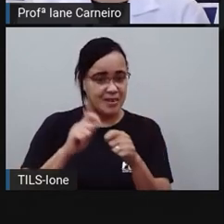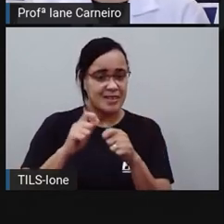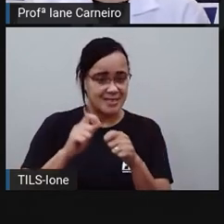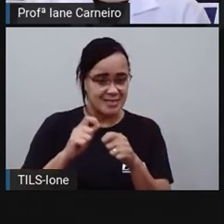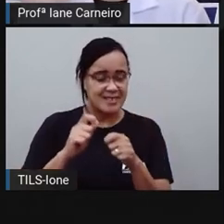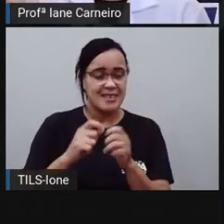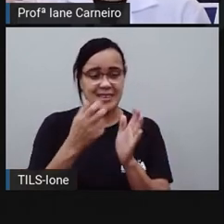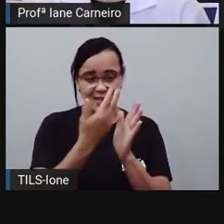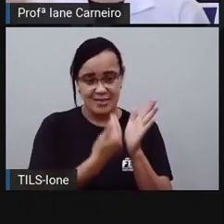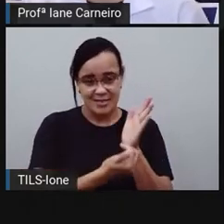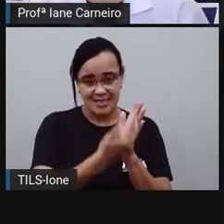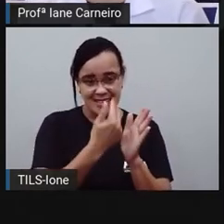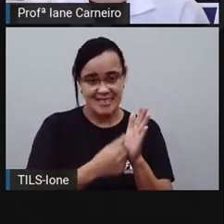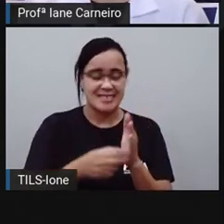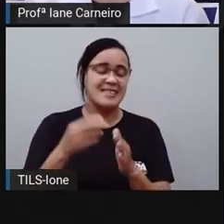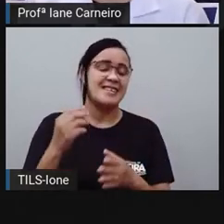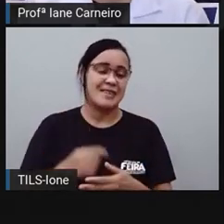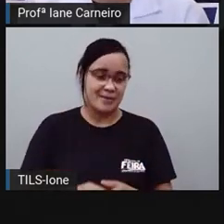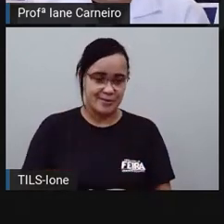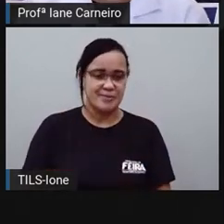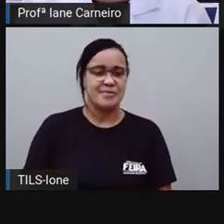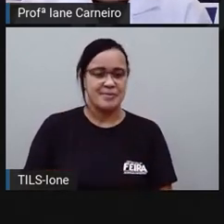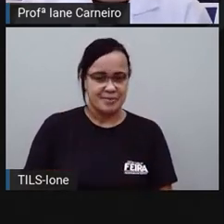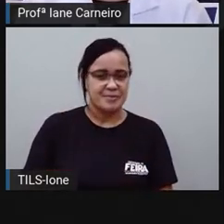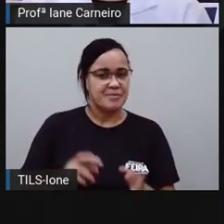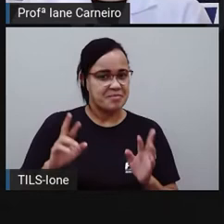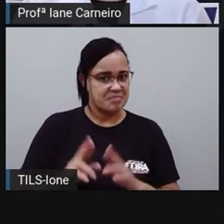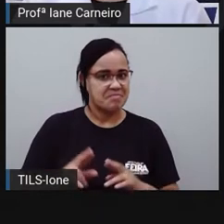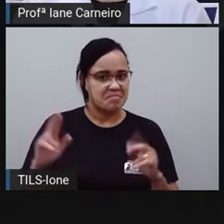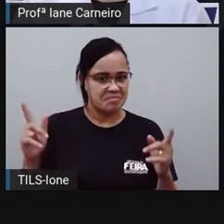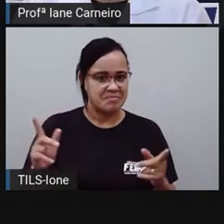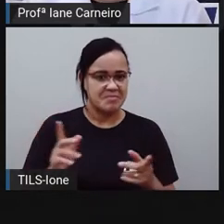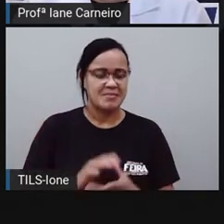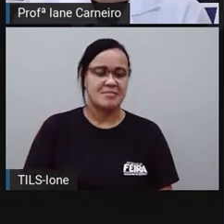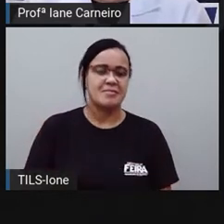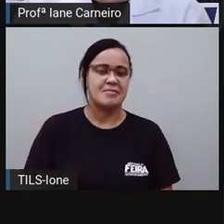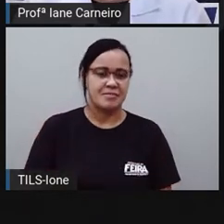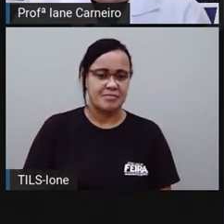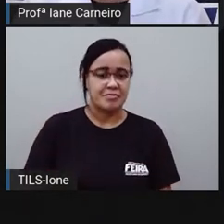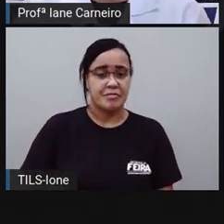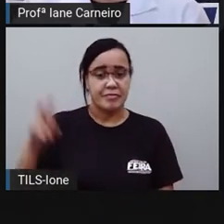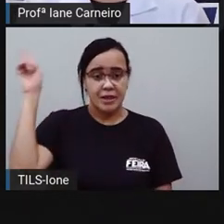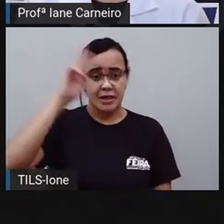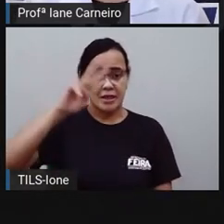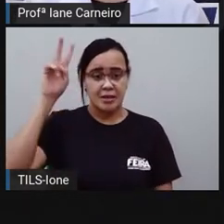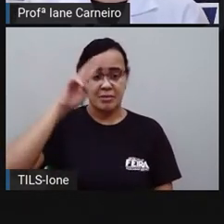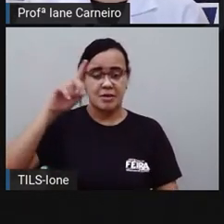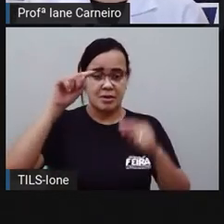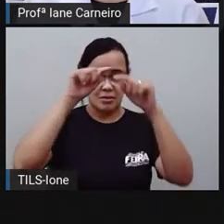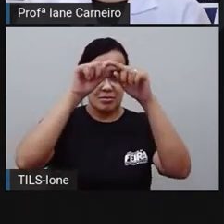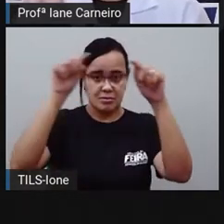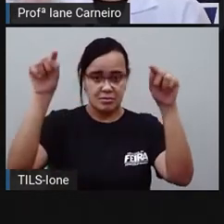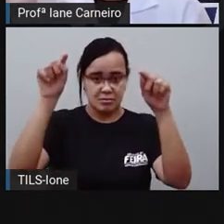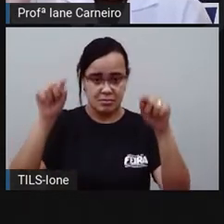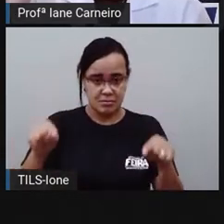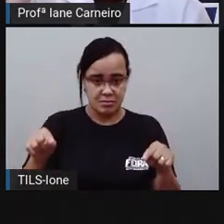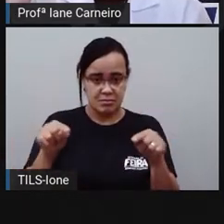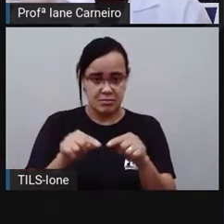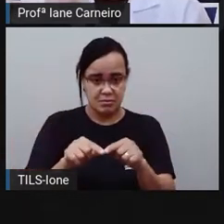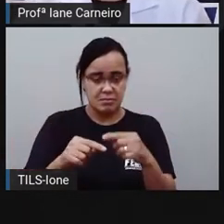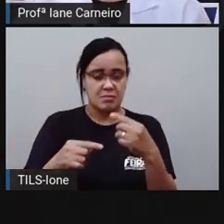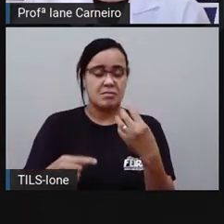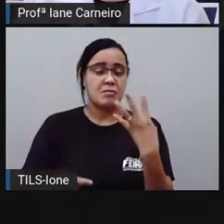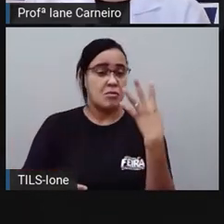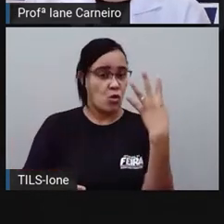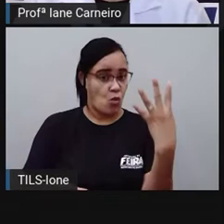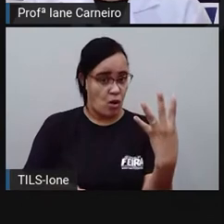forma geométrica, diferente lá do quadrado. Lembrando o quadrado, né? Para formar um quadrado, a gente precisou de